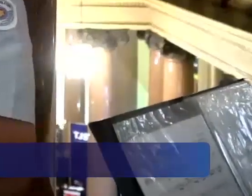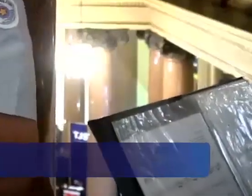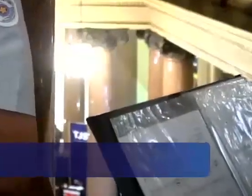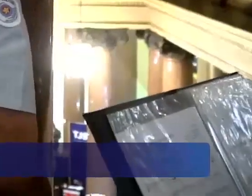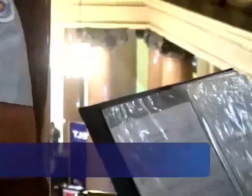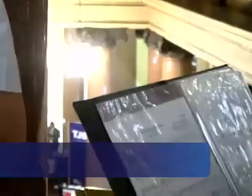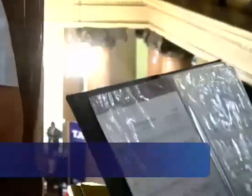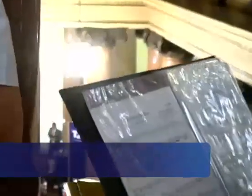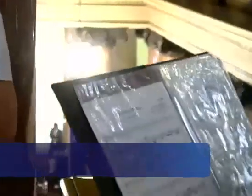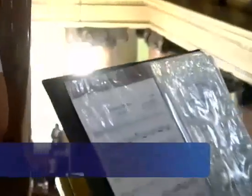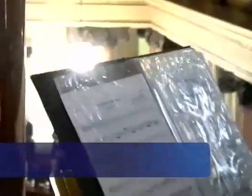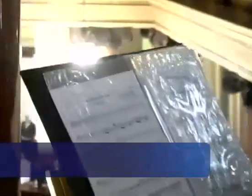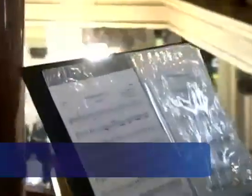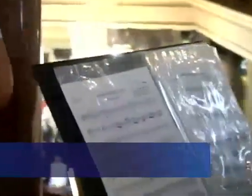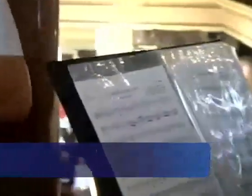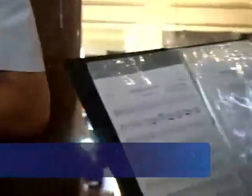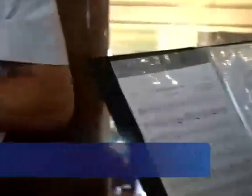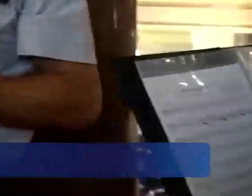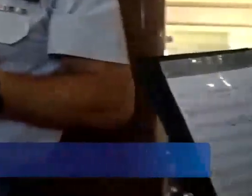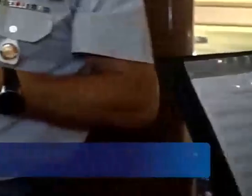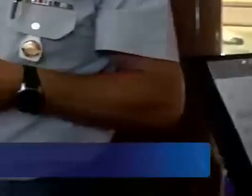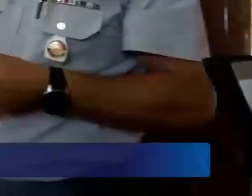E aí